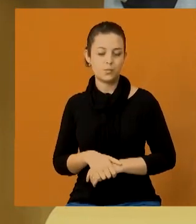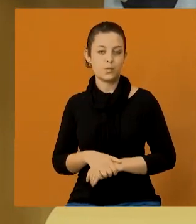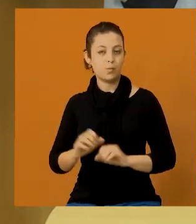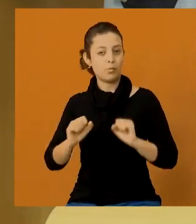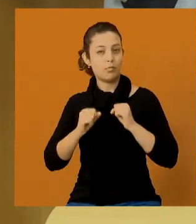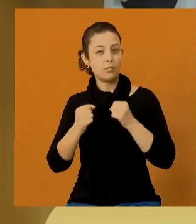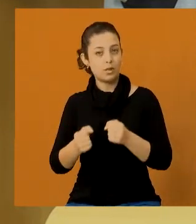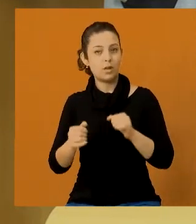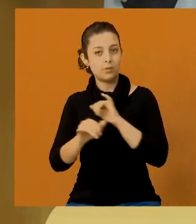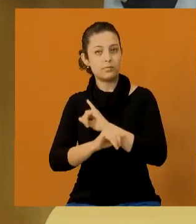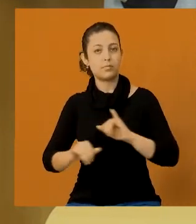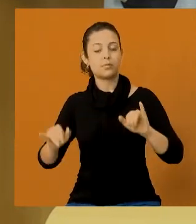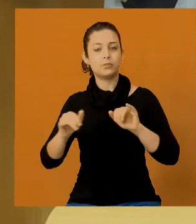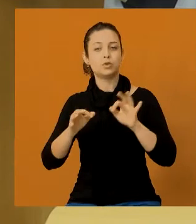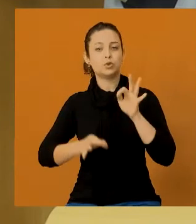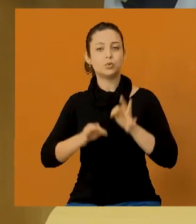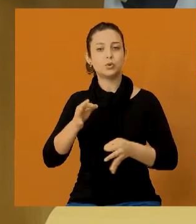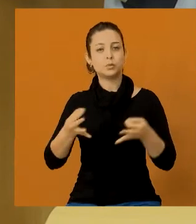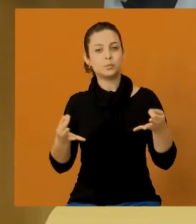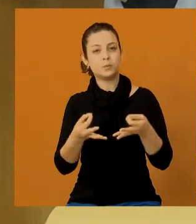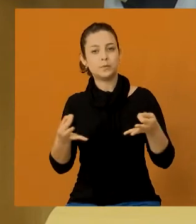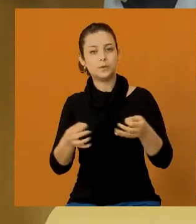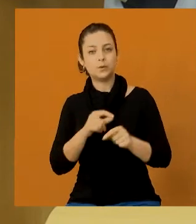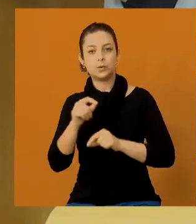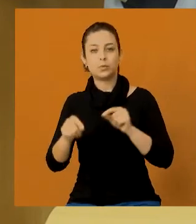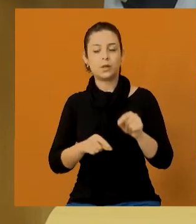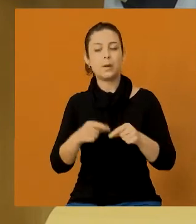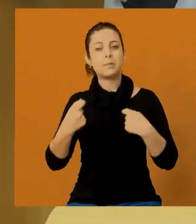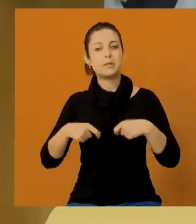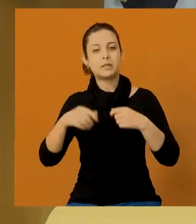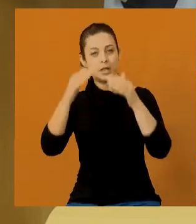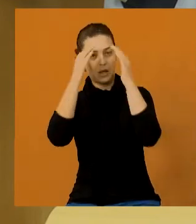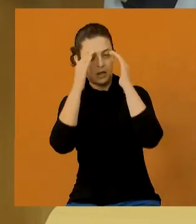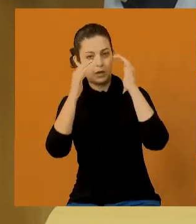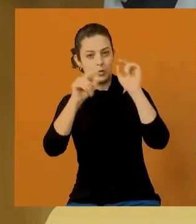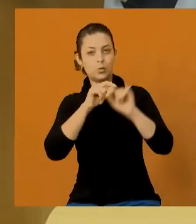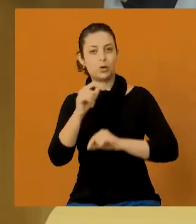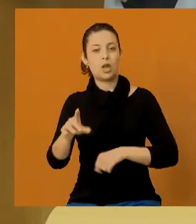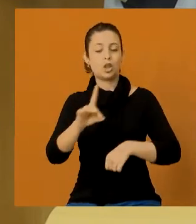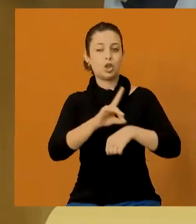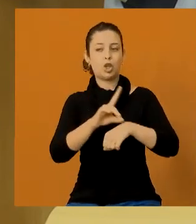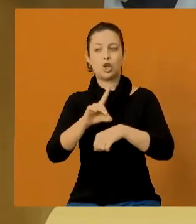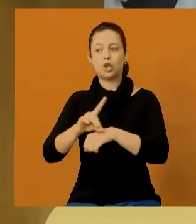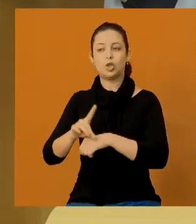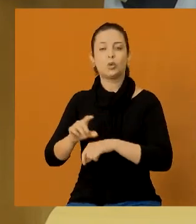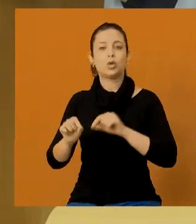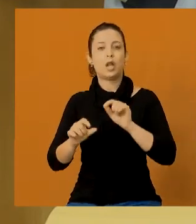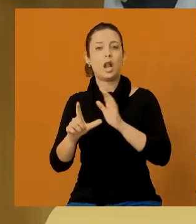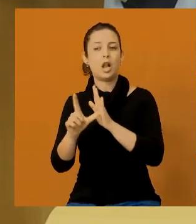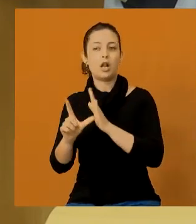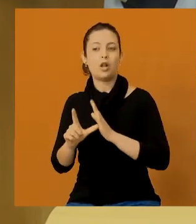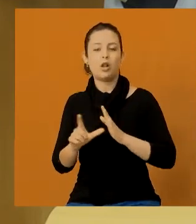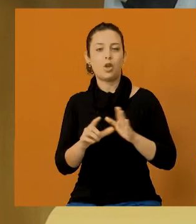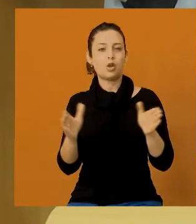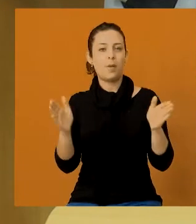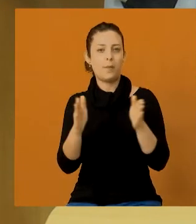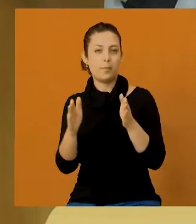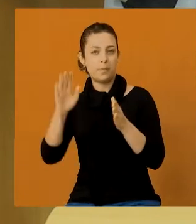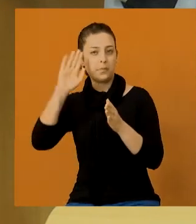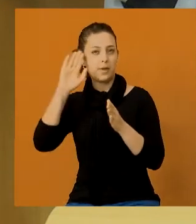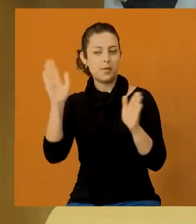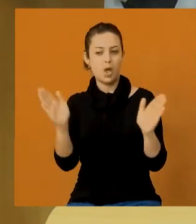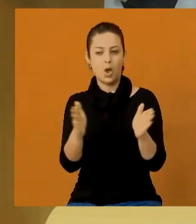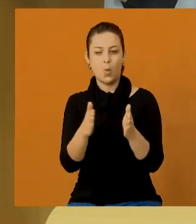Reforçando o entendimento de ato jurídico perfeito, há que se respeitar os direitos dos proprietários de estabelecimentos comerciais,